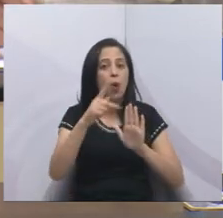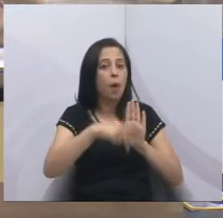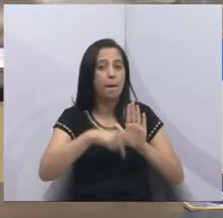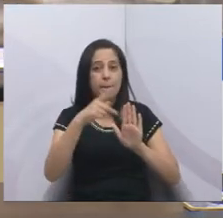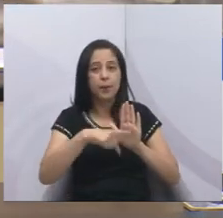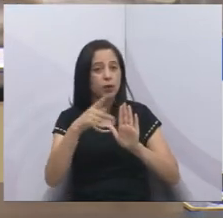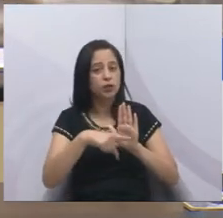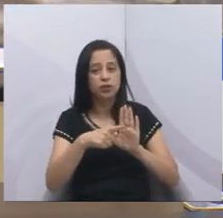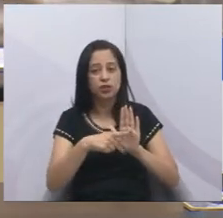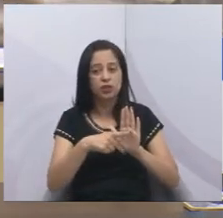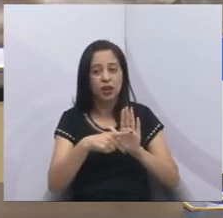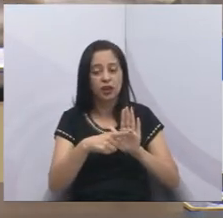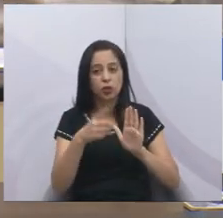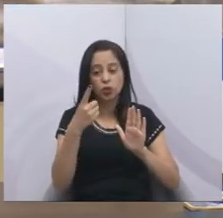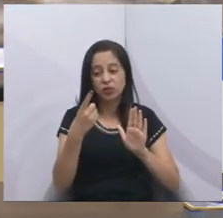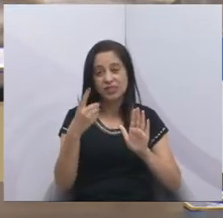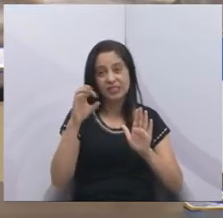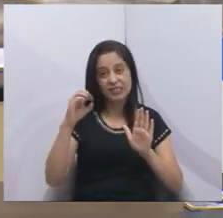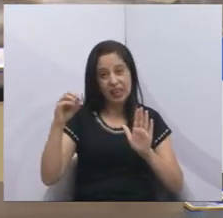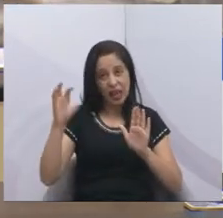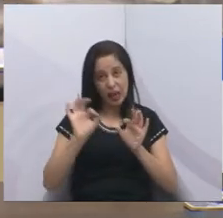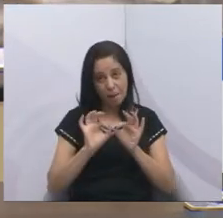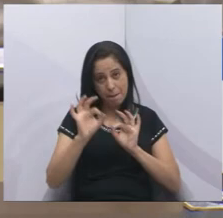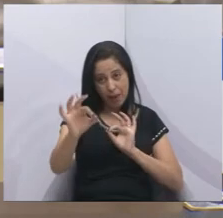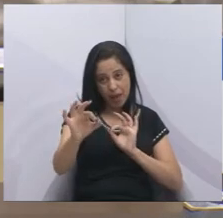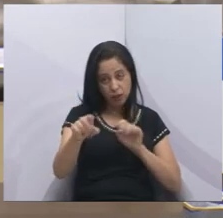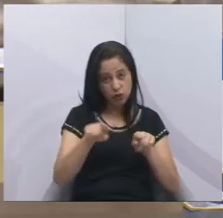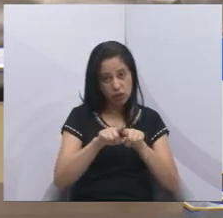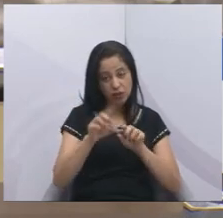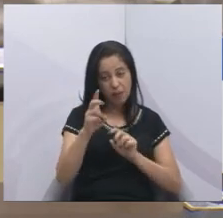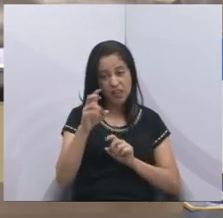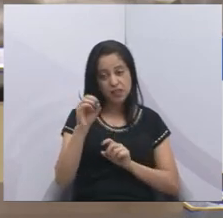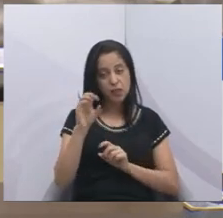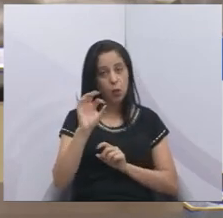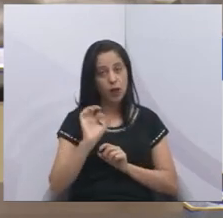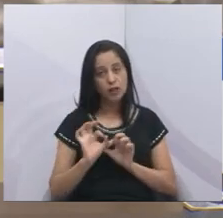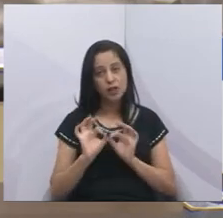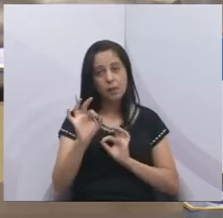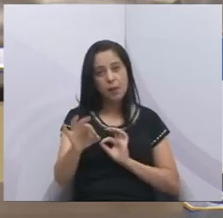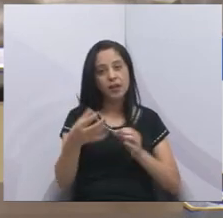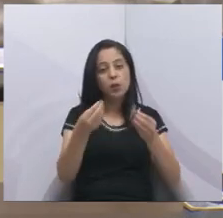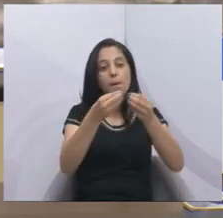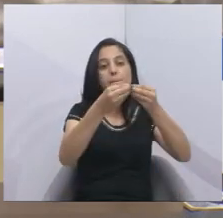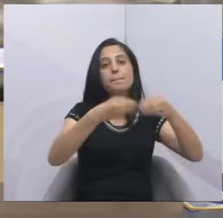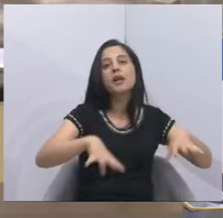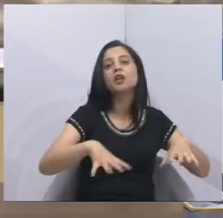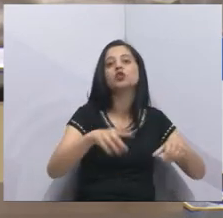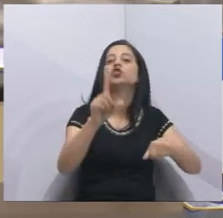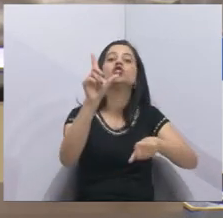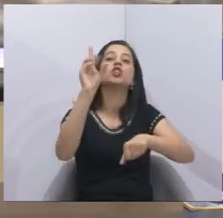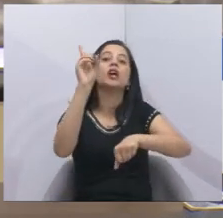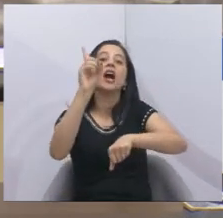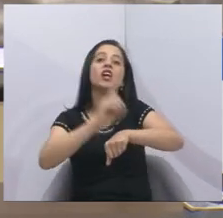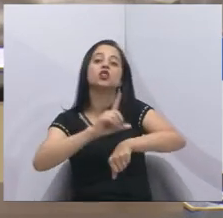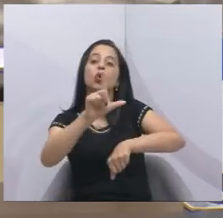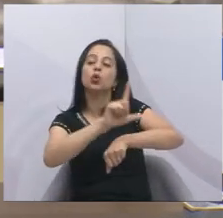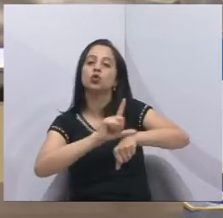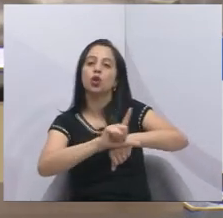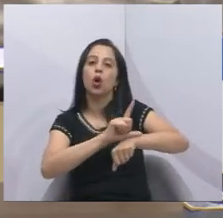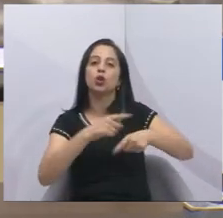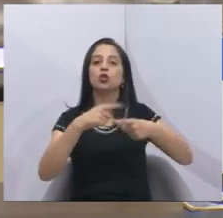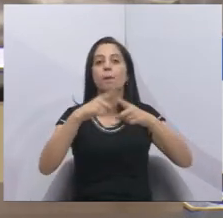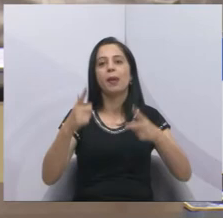colocado 100 metros, 50 metros, prejudicando as adegas, sendo que é responsabilidade do prefeito fazer a